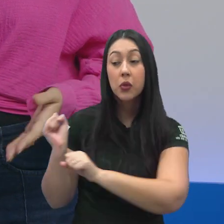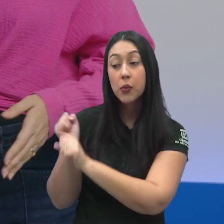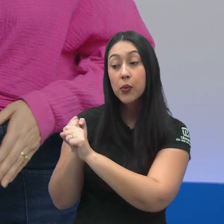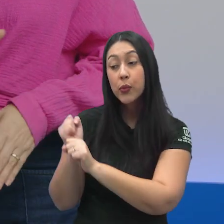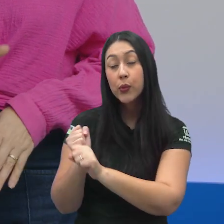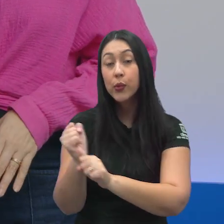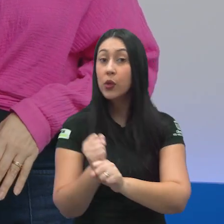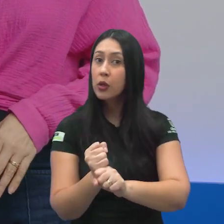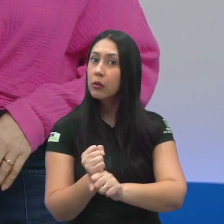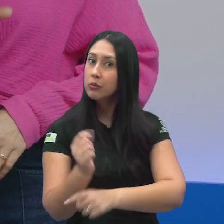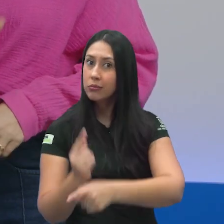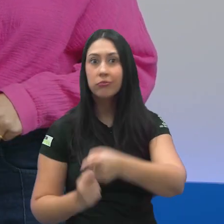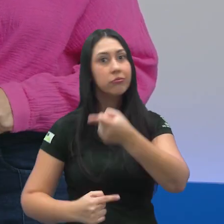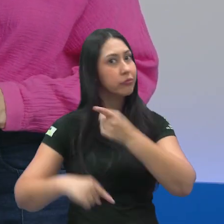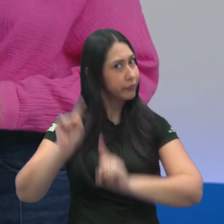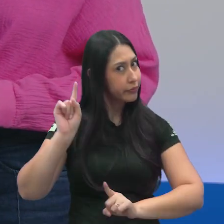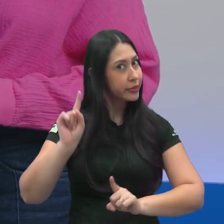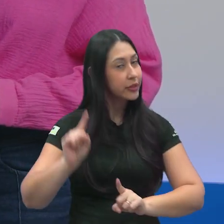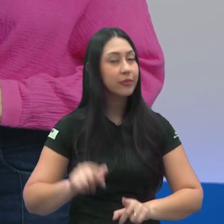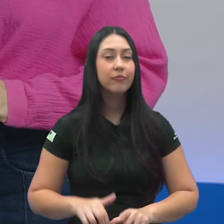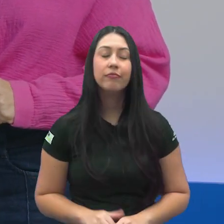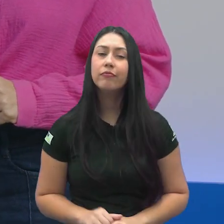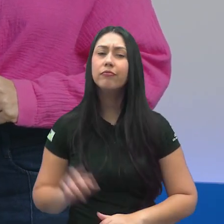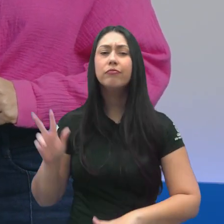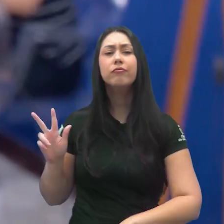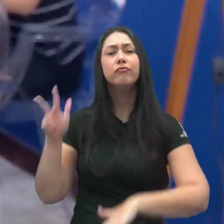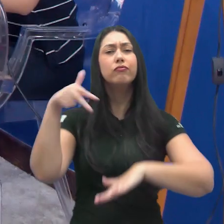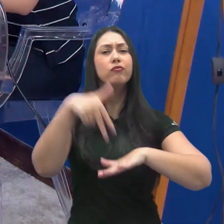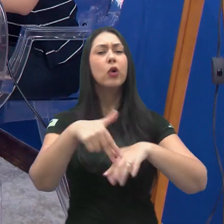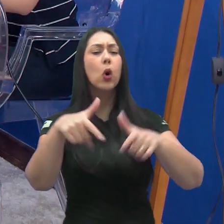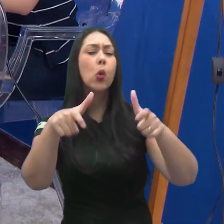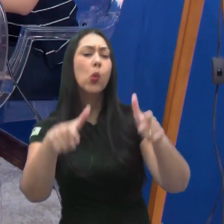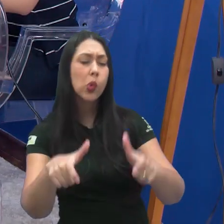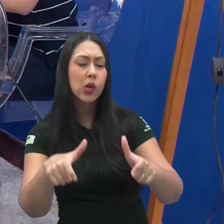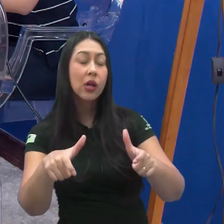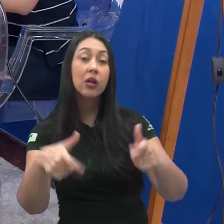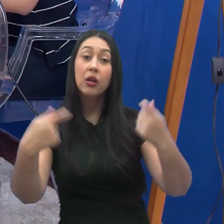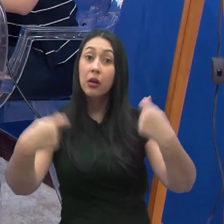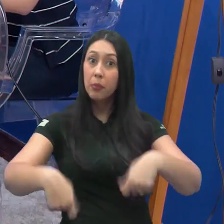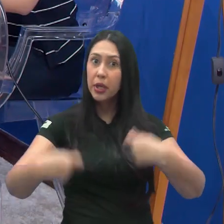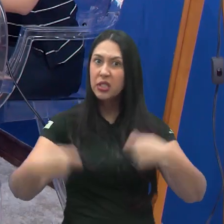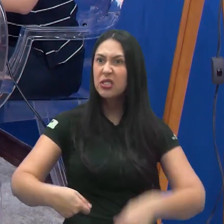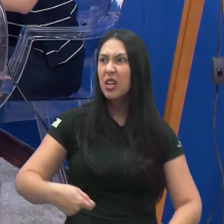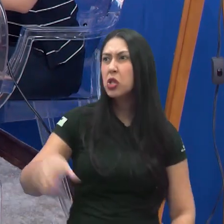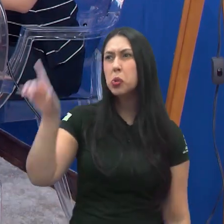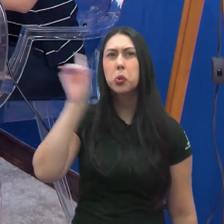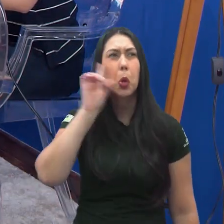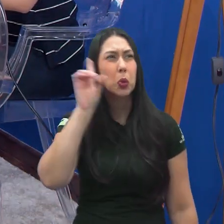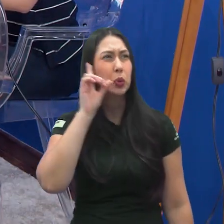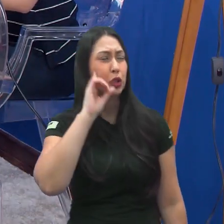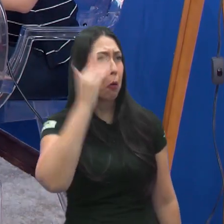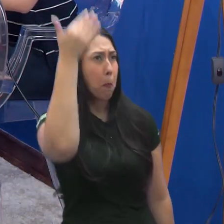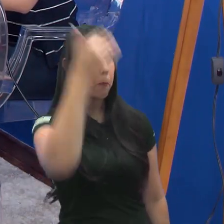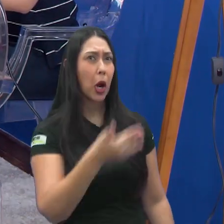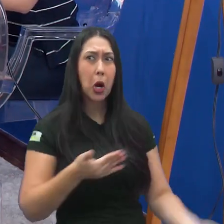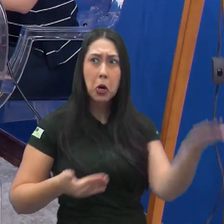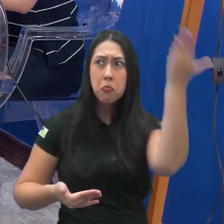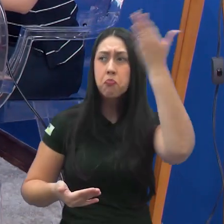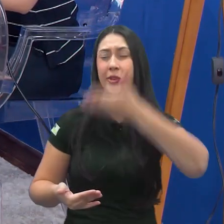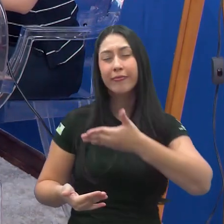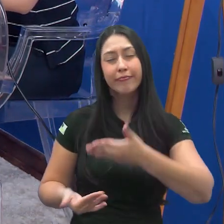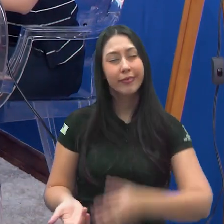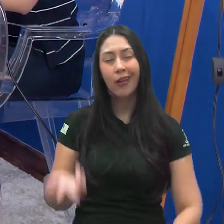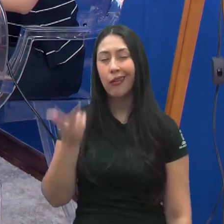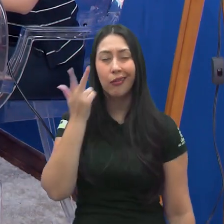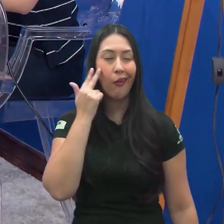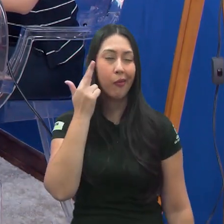setor. Nos últimos anos, este cenário vem mudando. Estar em um mercado onde você precisa se provar todos os dias